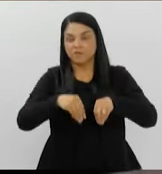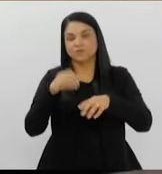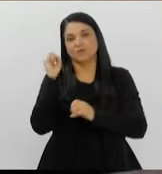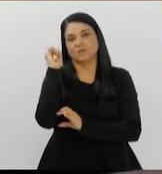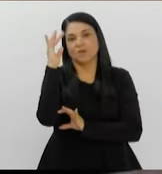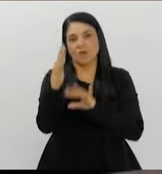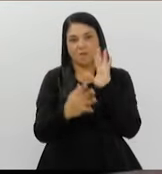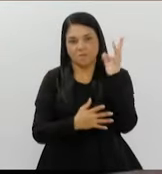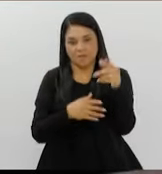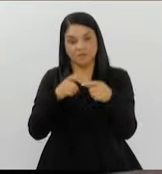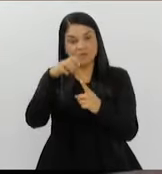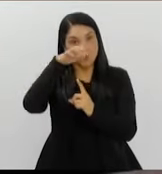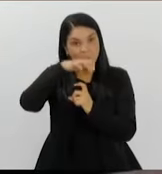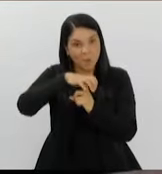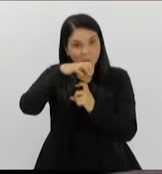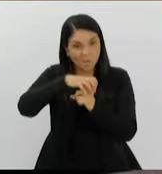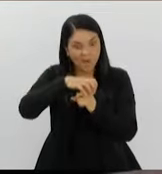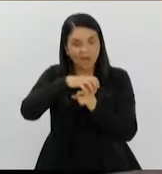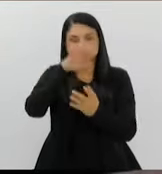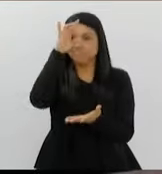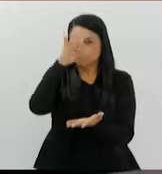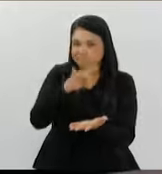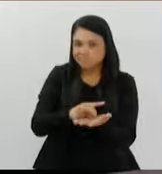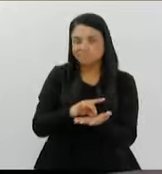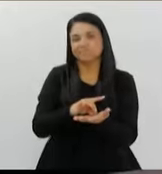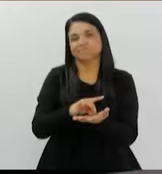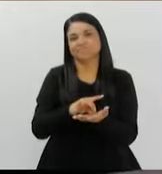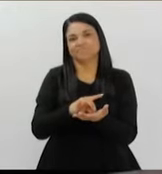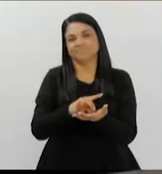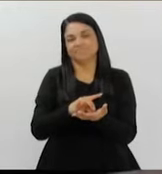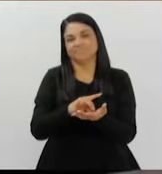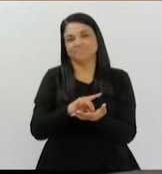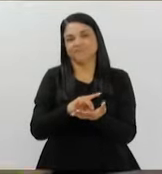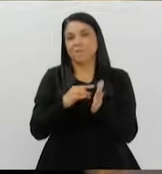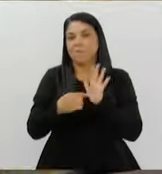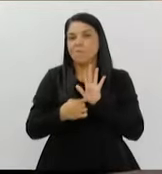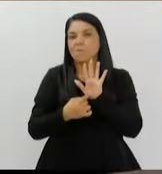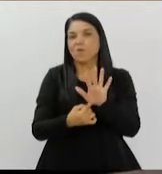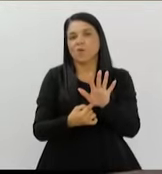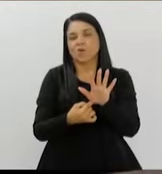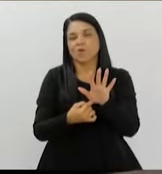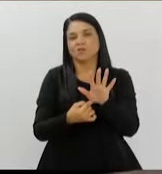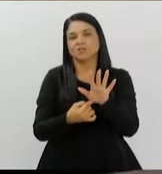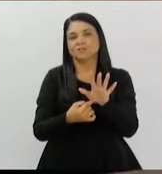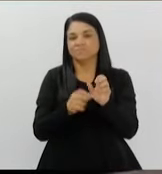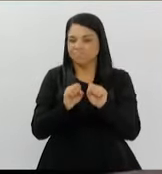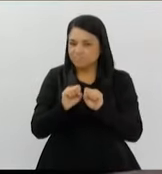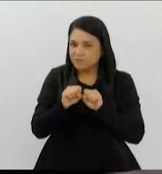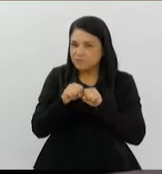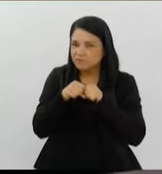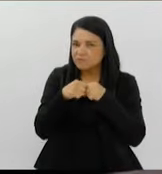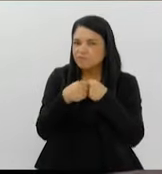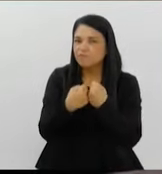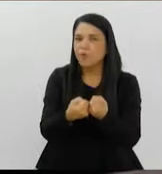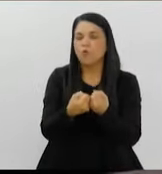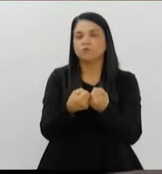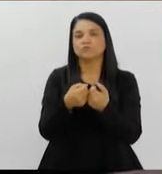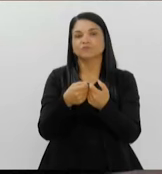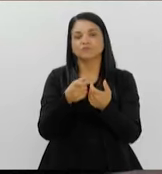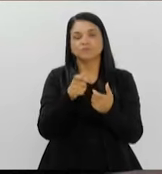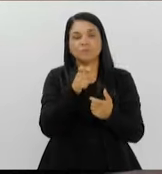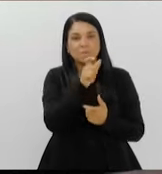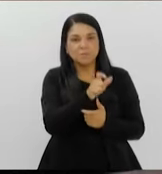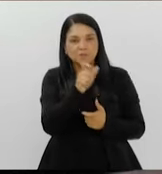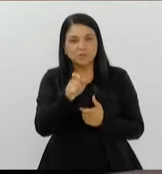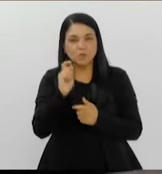esse parque ele é, sem sombra de dúvidas, uma demonstração de que, com esforço de pescadores